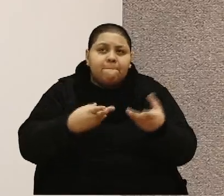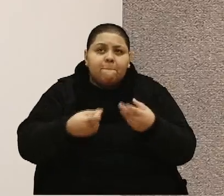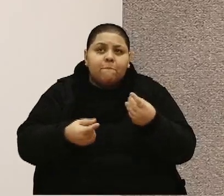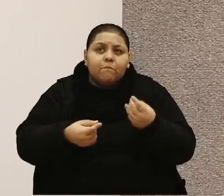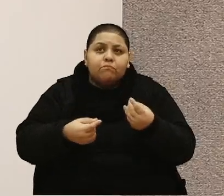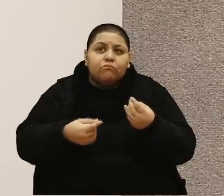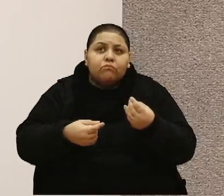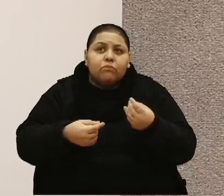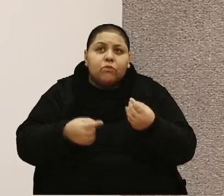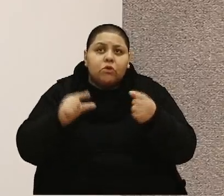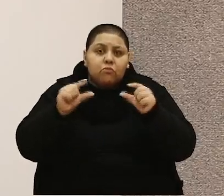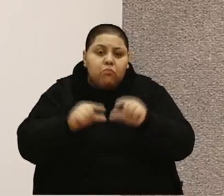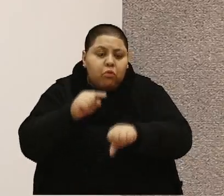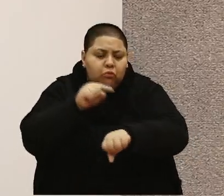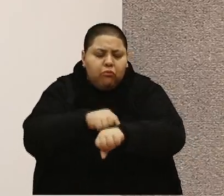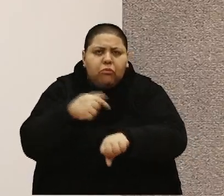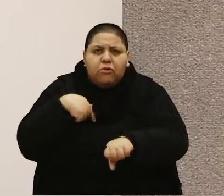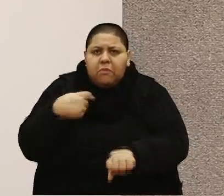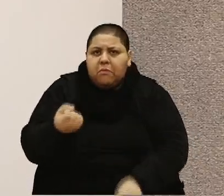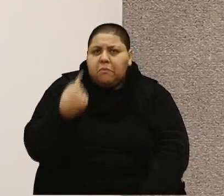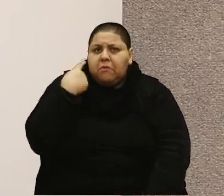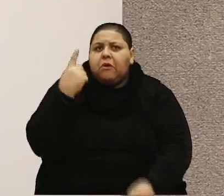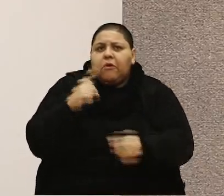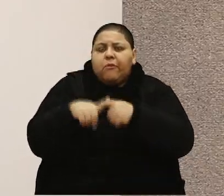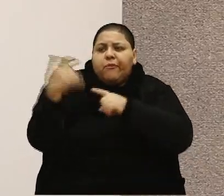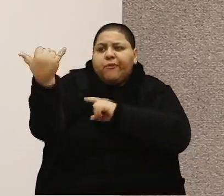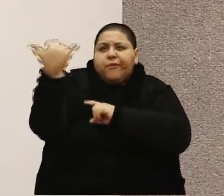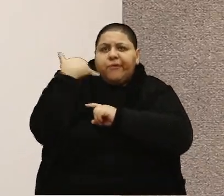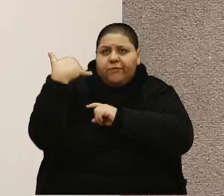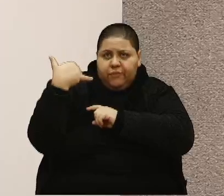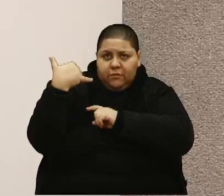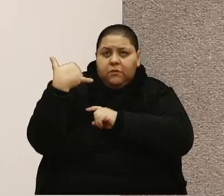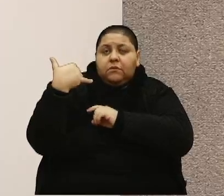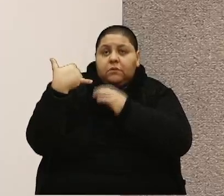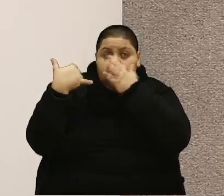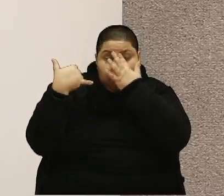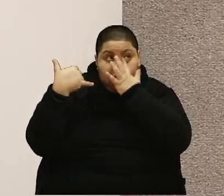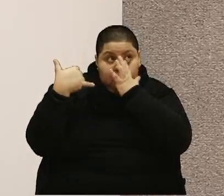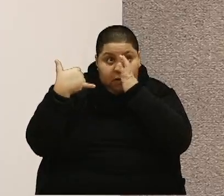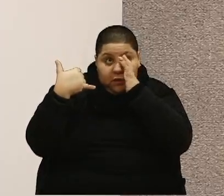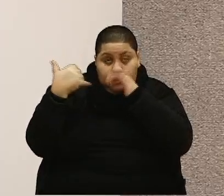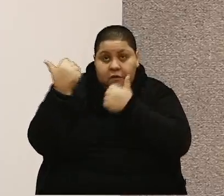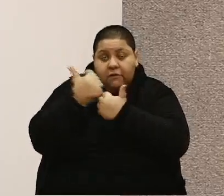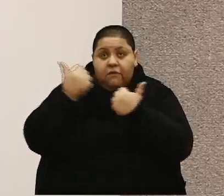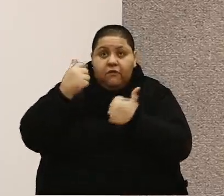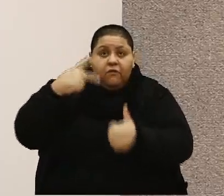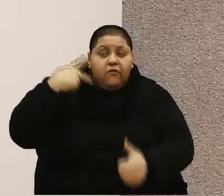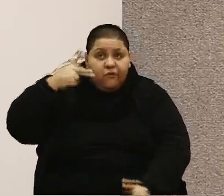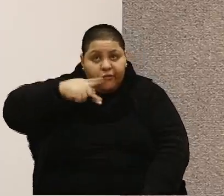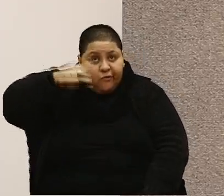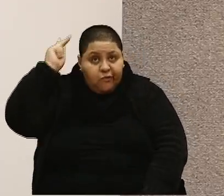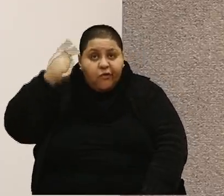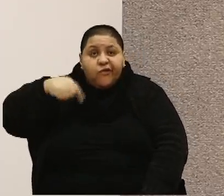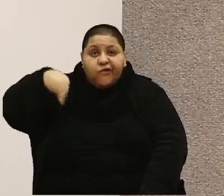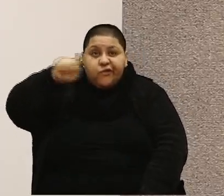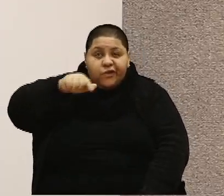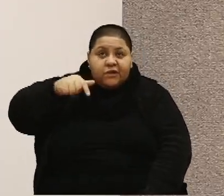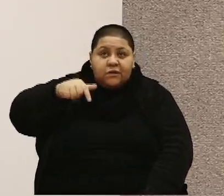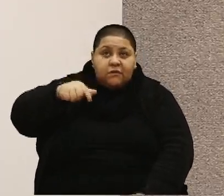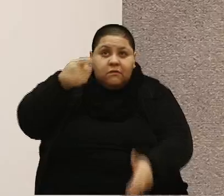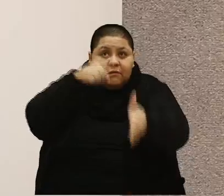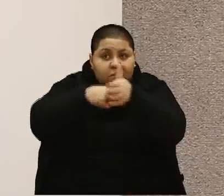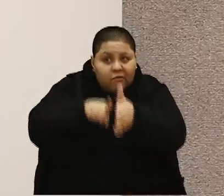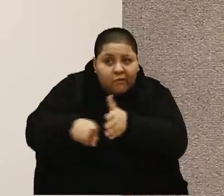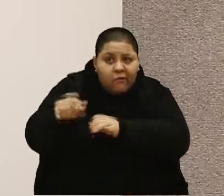da hora, né? E me causa estranheza, porque a informação que nós recebemos, inclusive, dito pelo próprio assessor do vereador Iago, que nós estamos apurando essa informação,